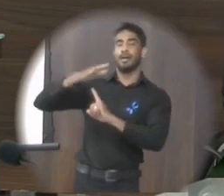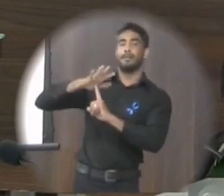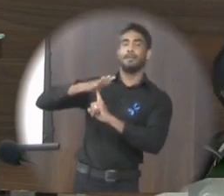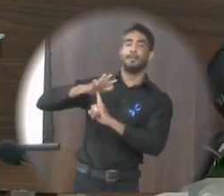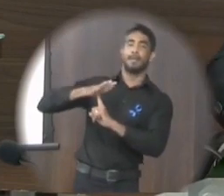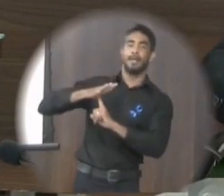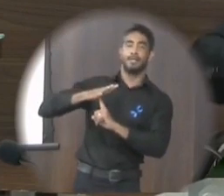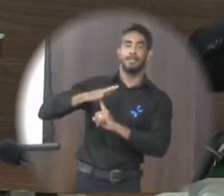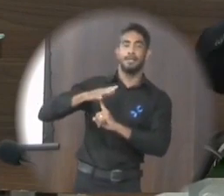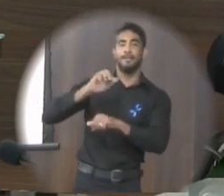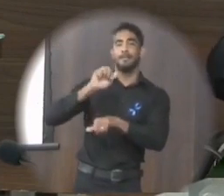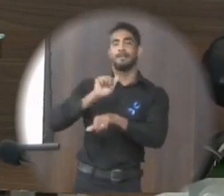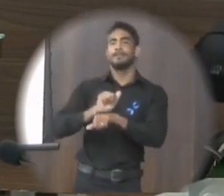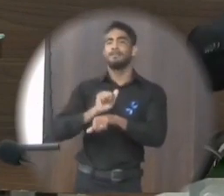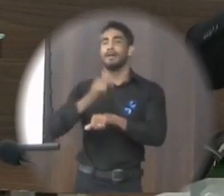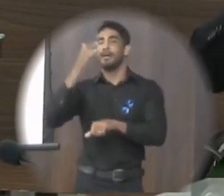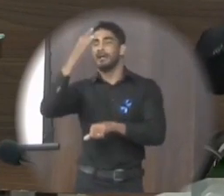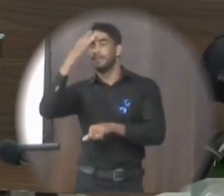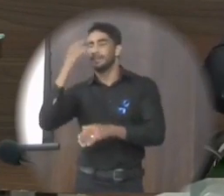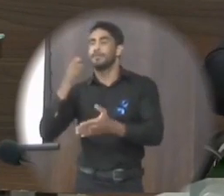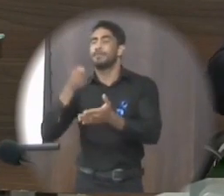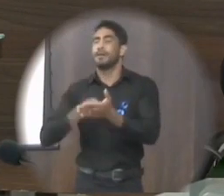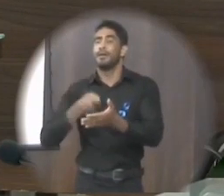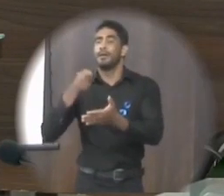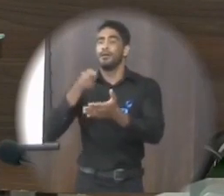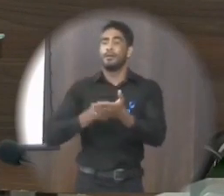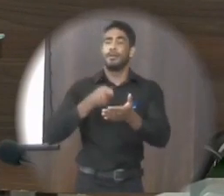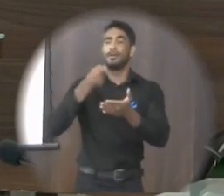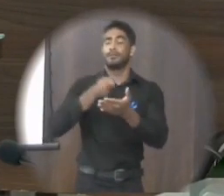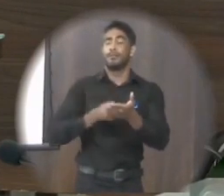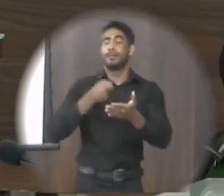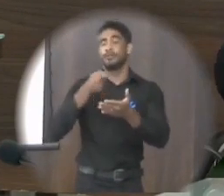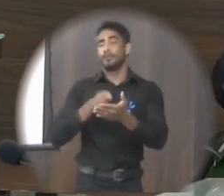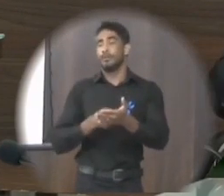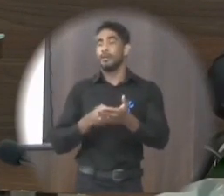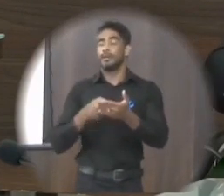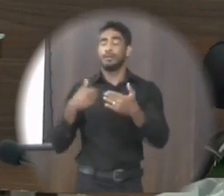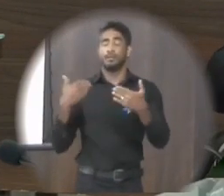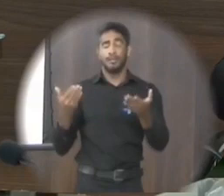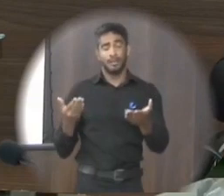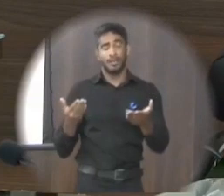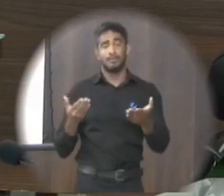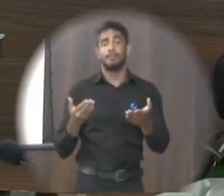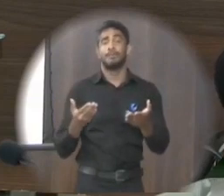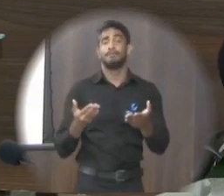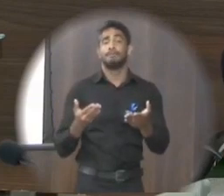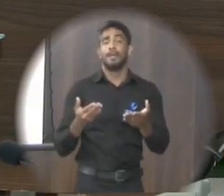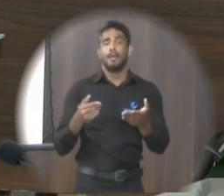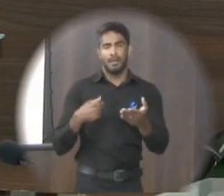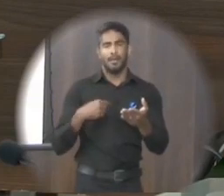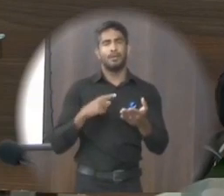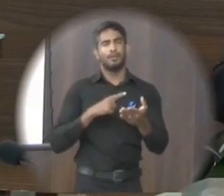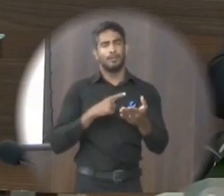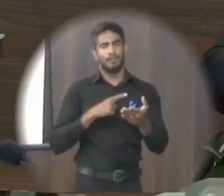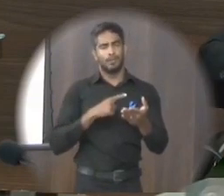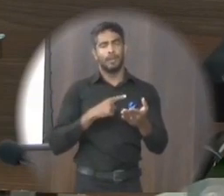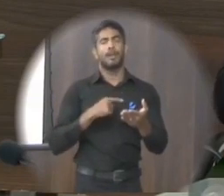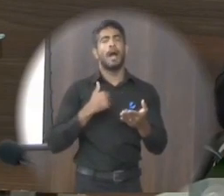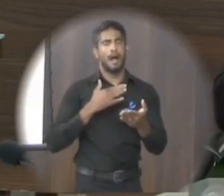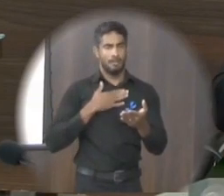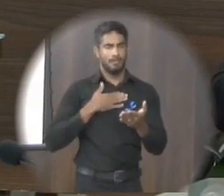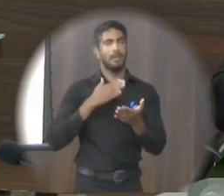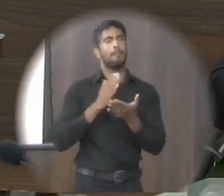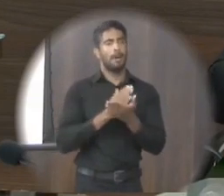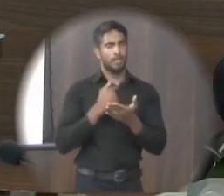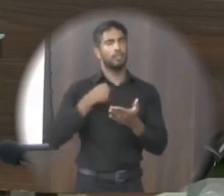pega aquele servidor público e fica apertando o servidor público. E eu trouxe isso em mente, entendeu? A minha parte, eu